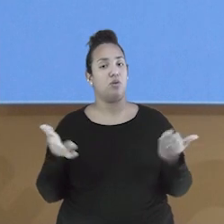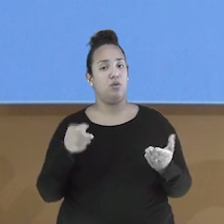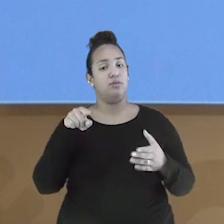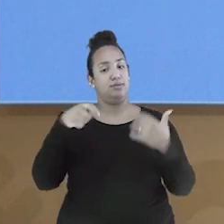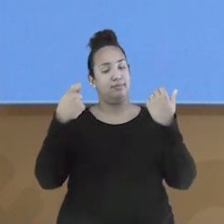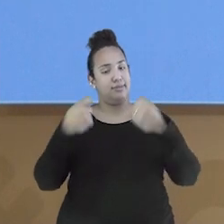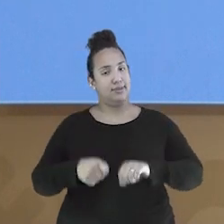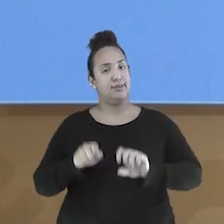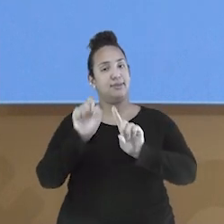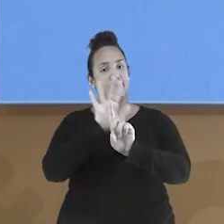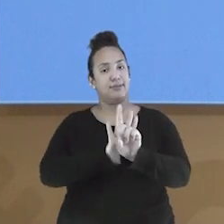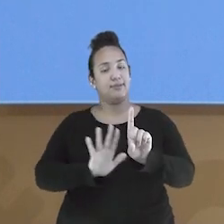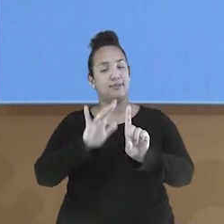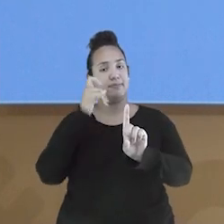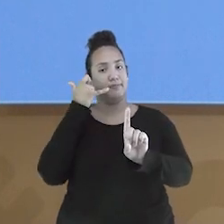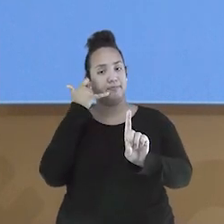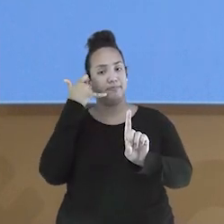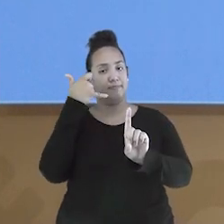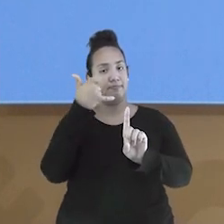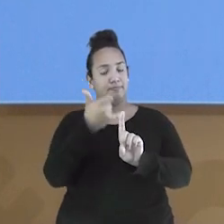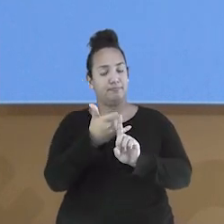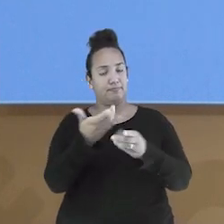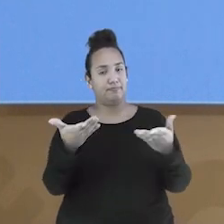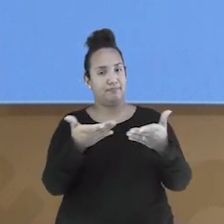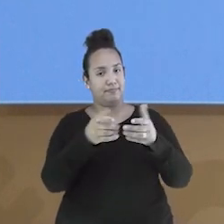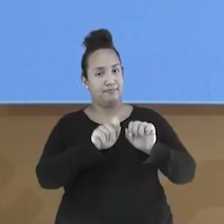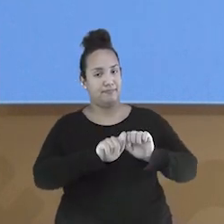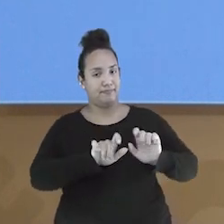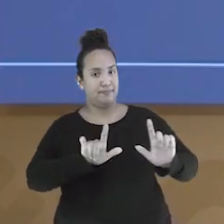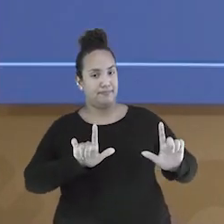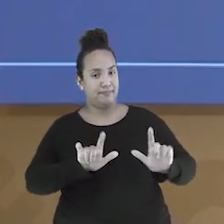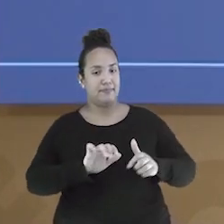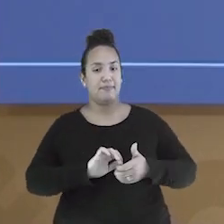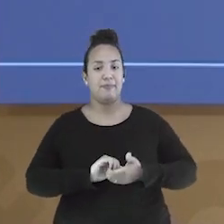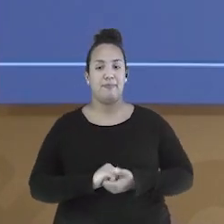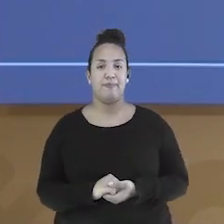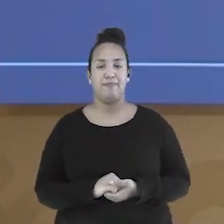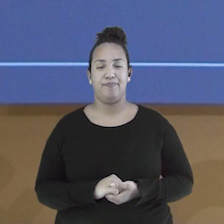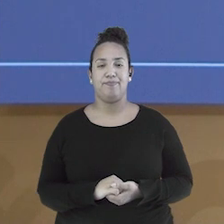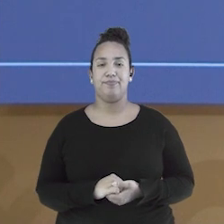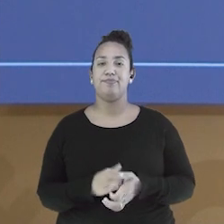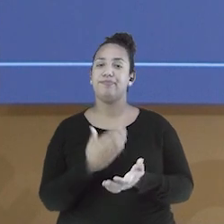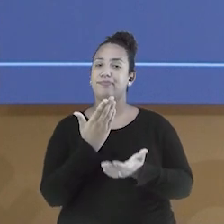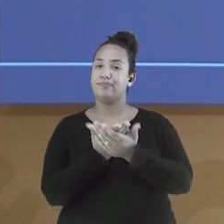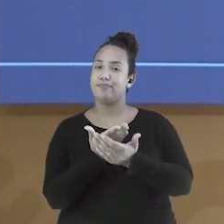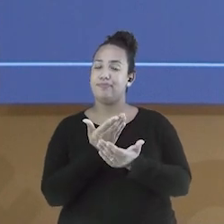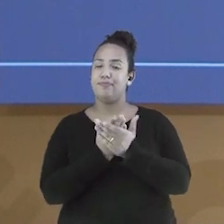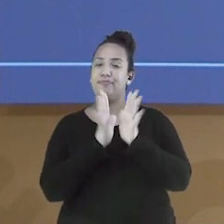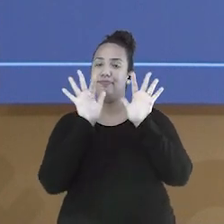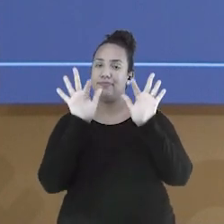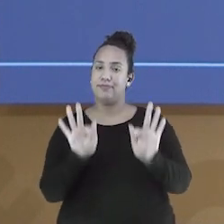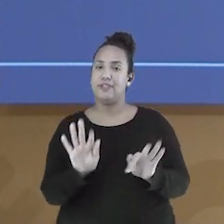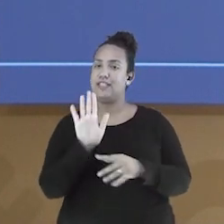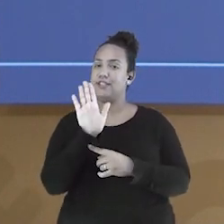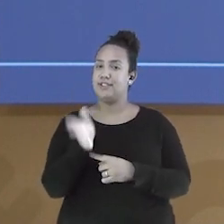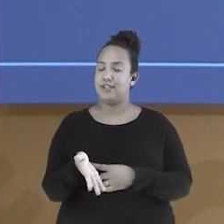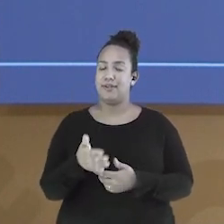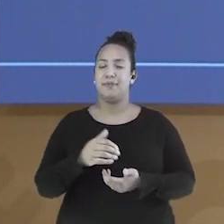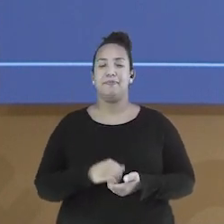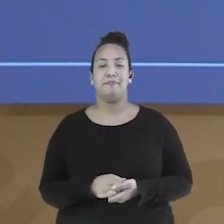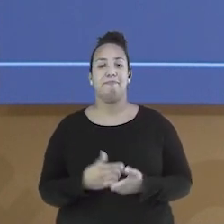seu celular para o QR Code que está aparecendo aí na sua tela. Nossa aula está chegando ao fim.